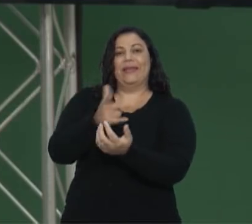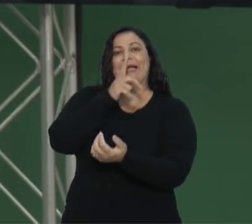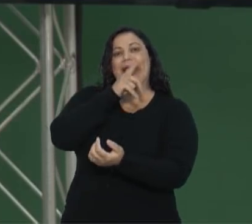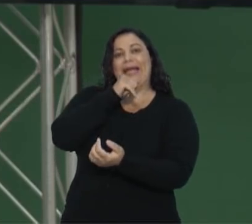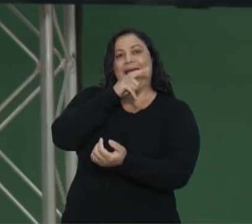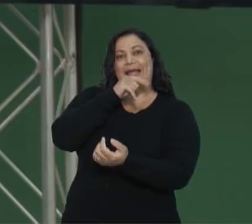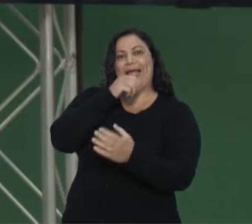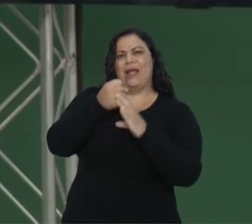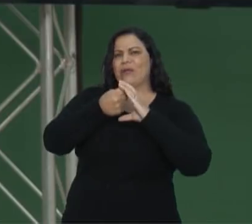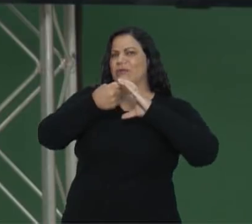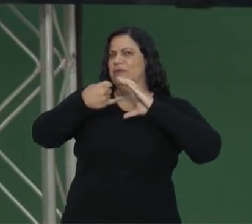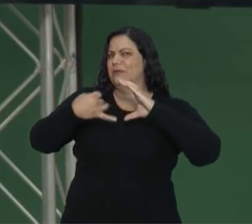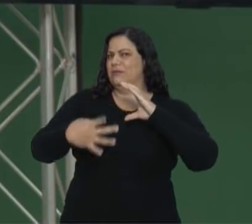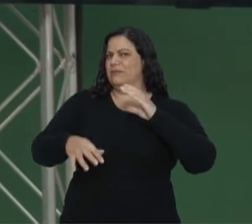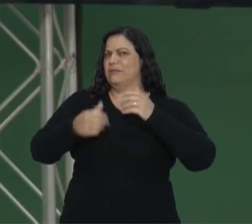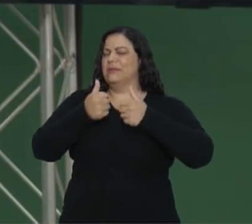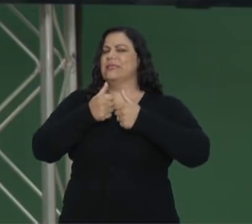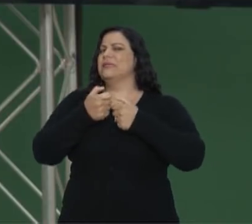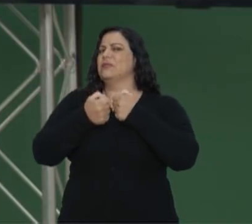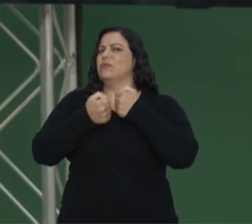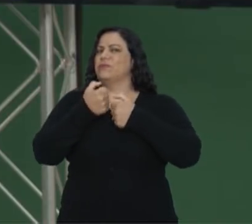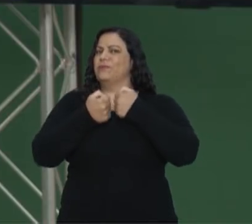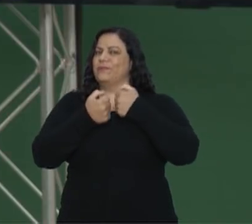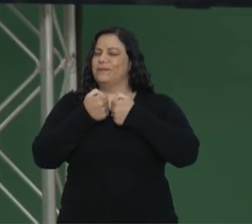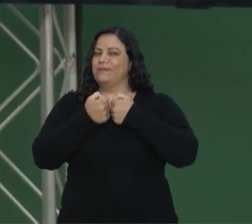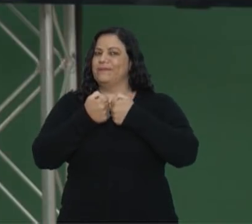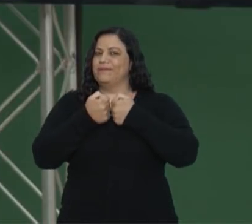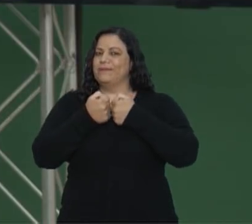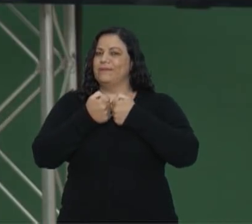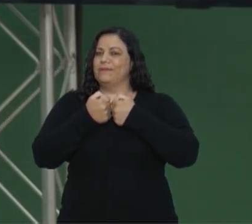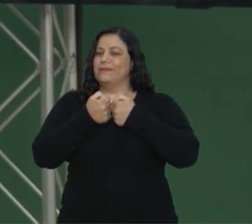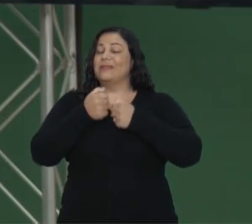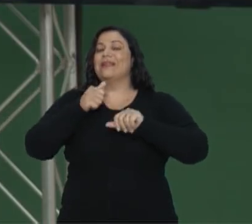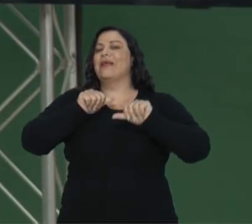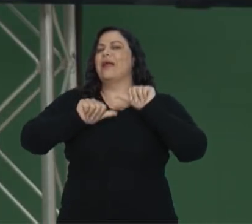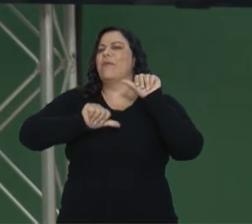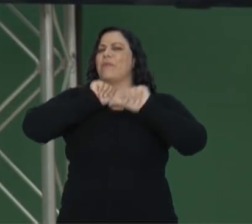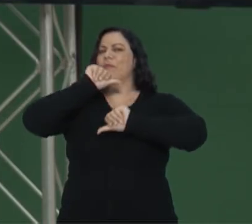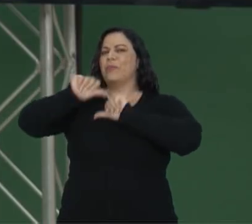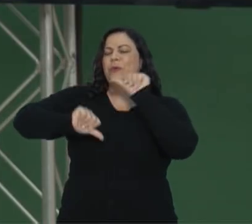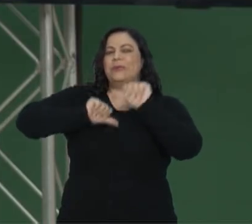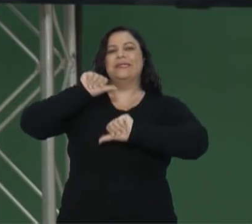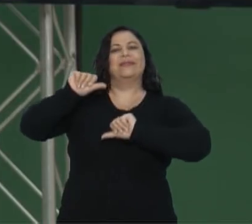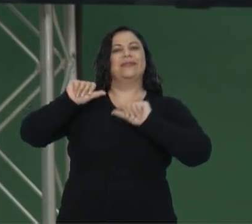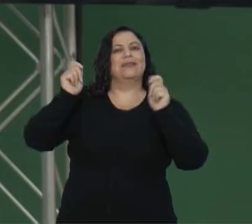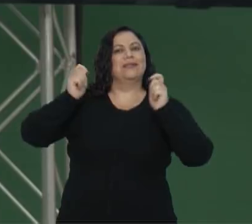das transformações físicas, mudança de estado físico. Então, quando eu fervo